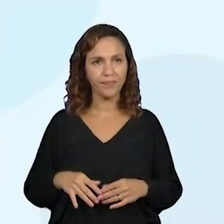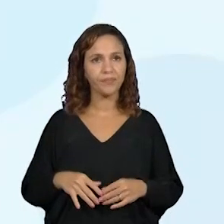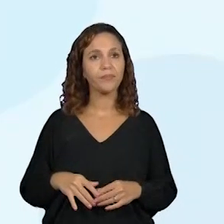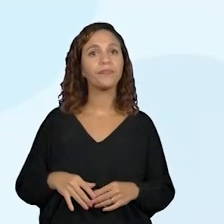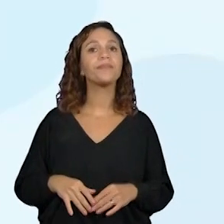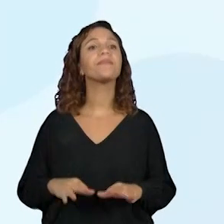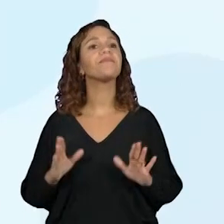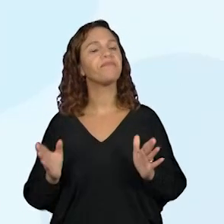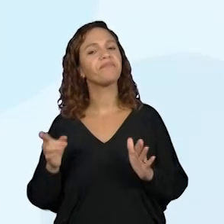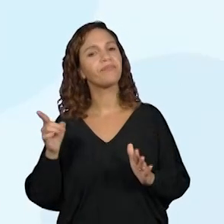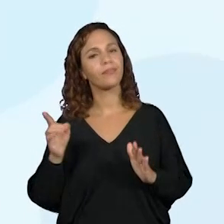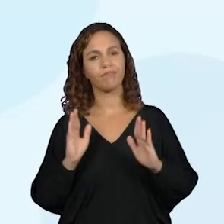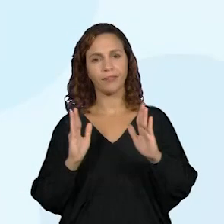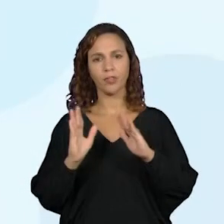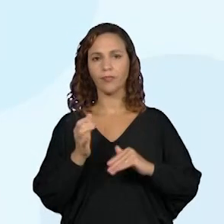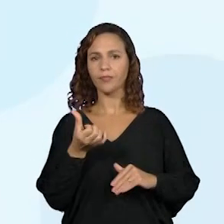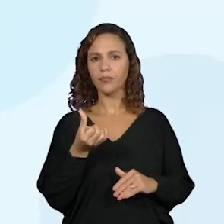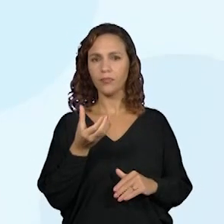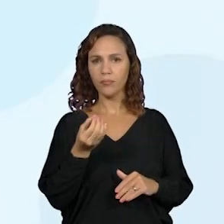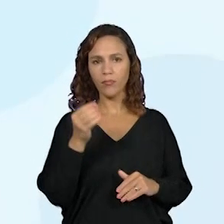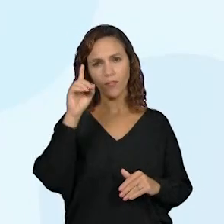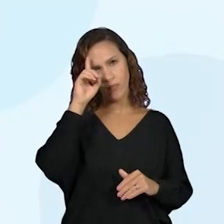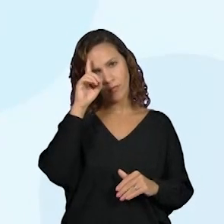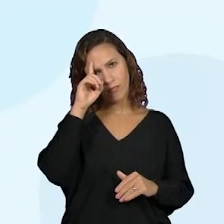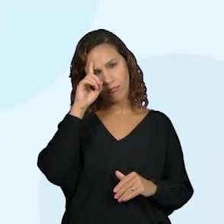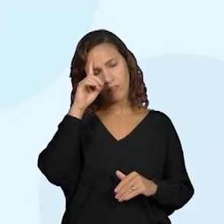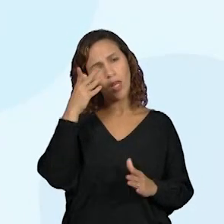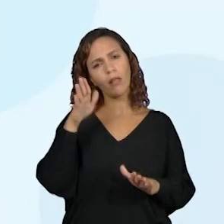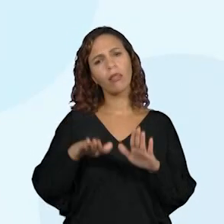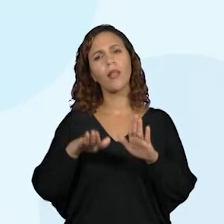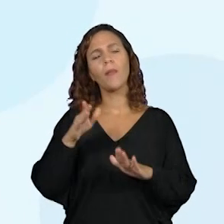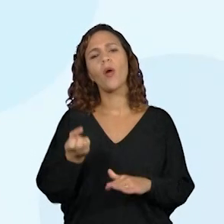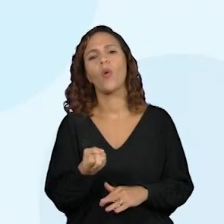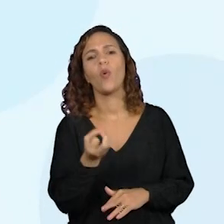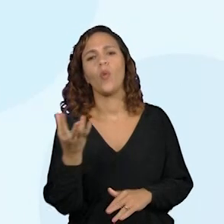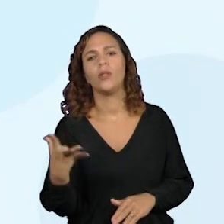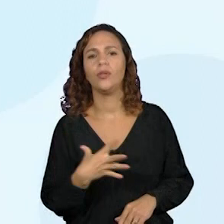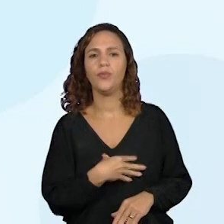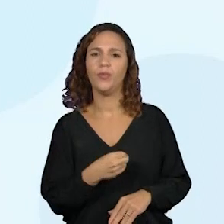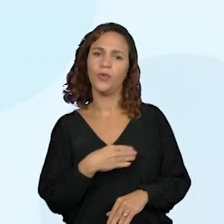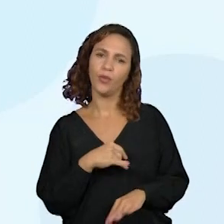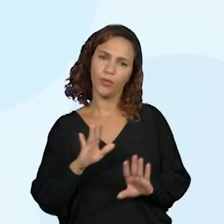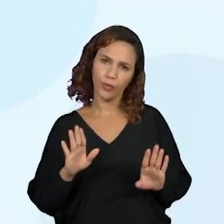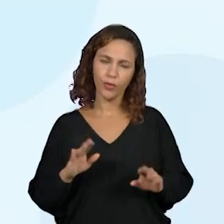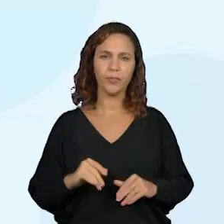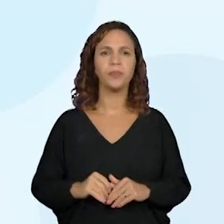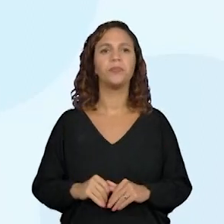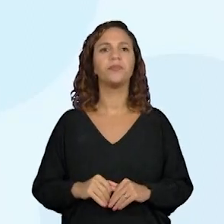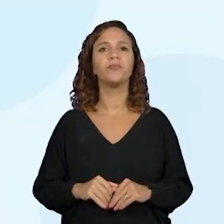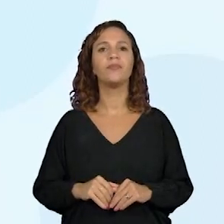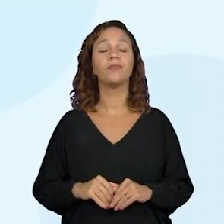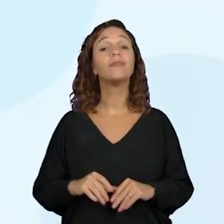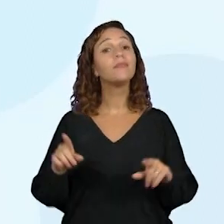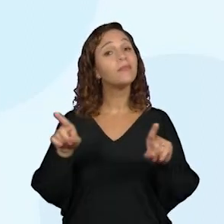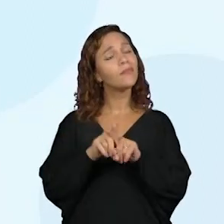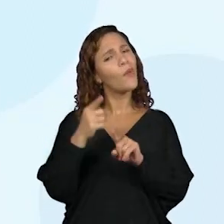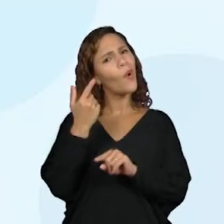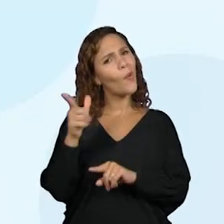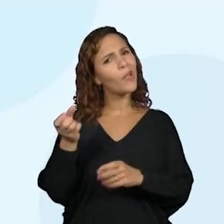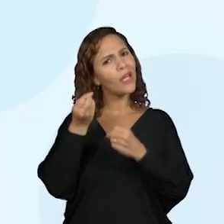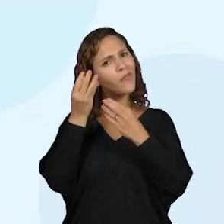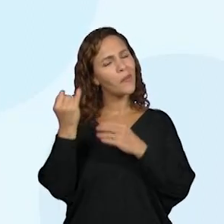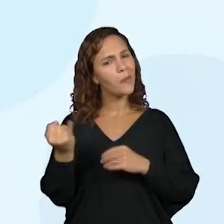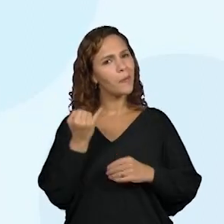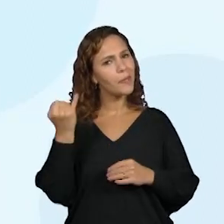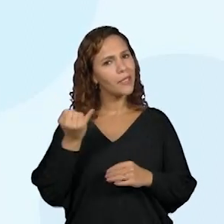cão dura 60 dias e gera um número variado de filhotes depende de cada cachorro e outra informação